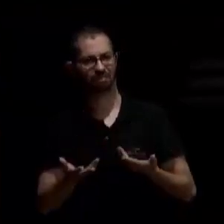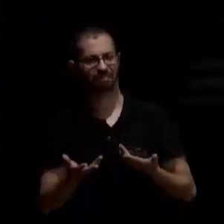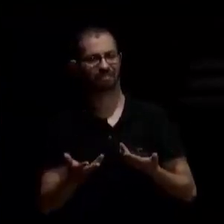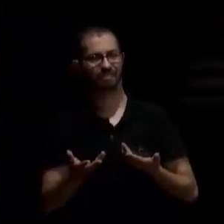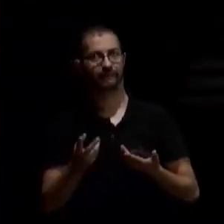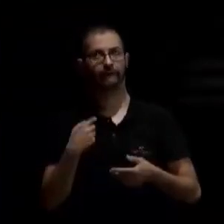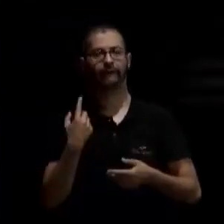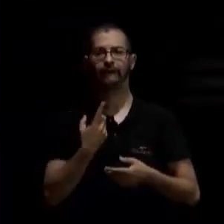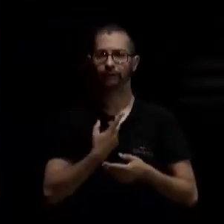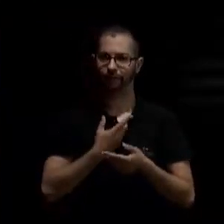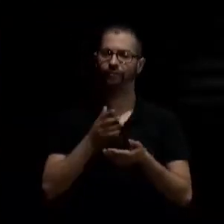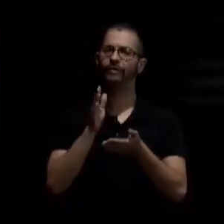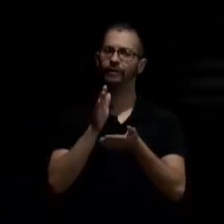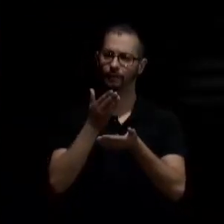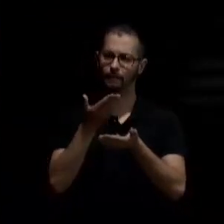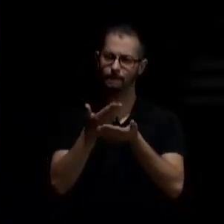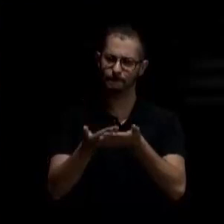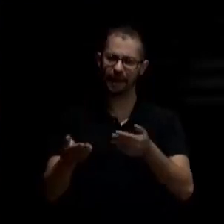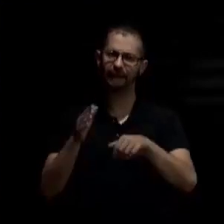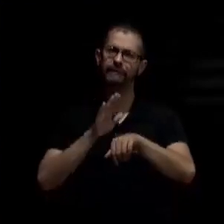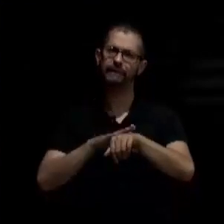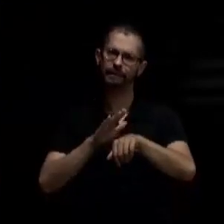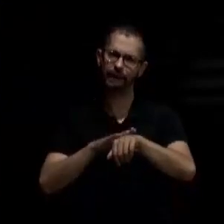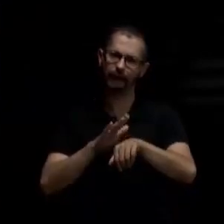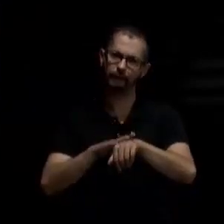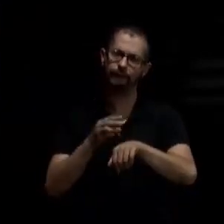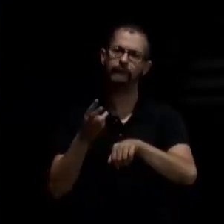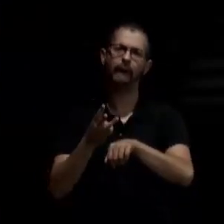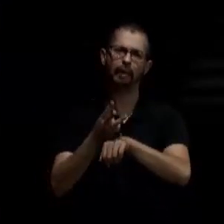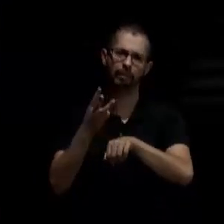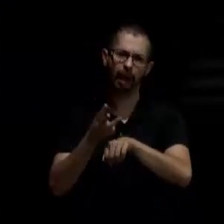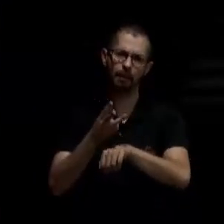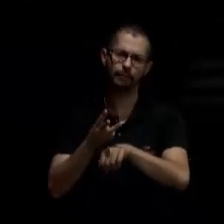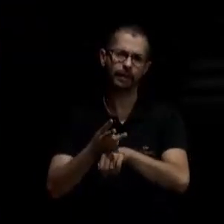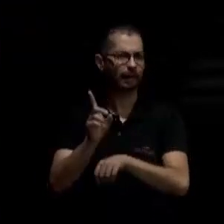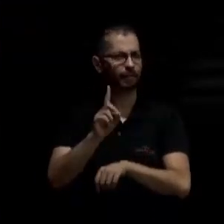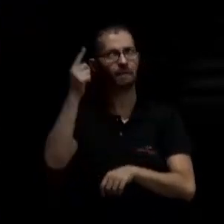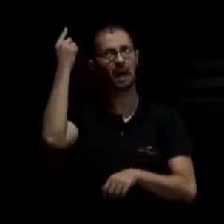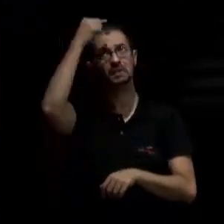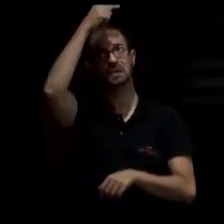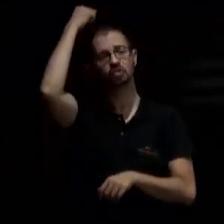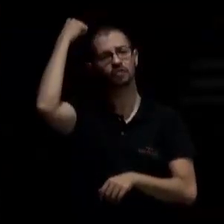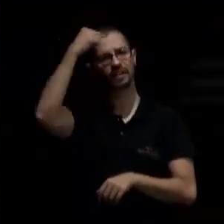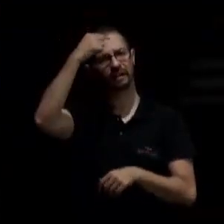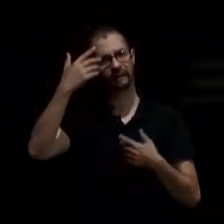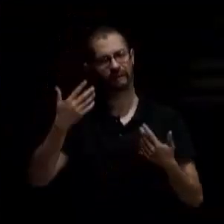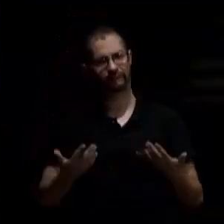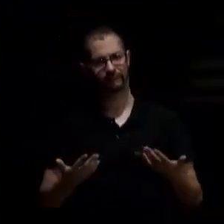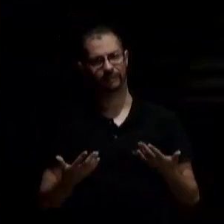Nós gastamos um tempo, mas não vai santificar com isso, gente. Isso pode dar alguma informação, a gente vai